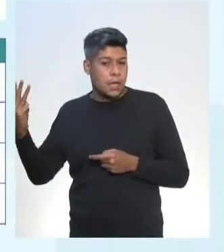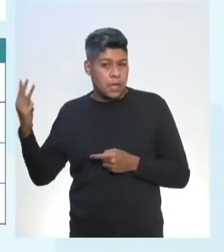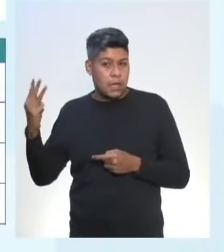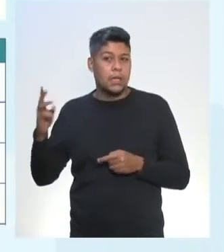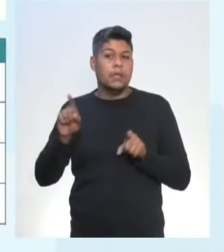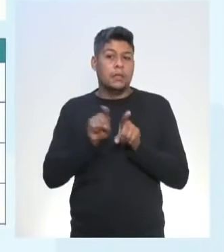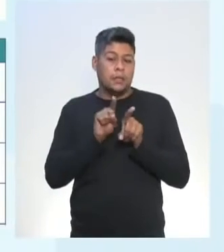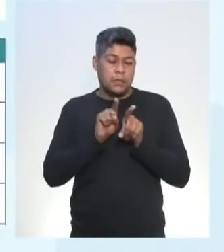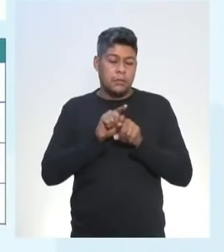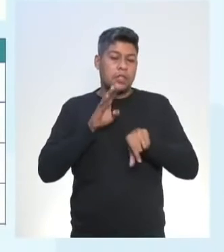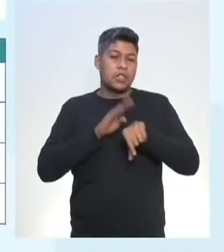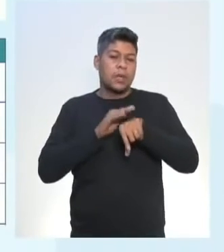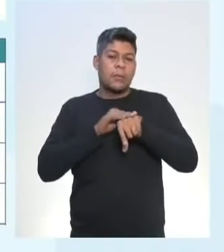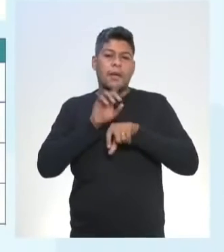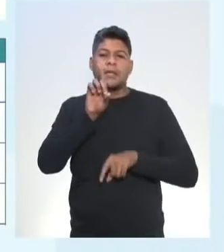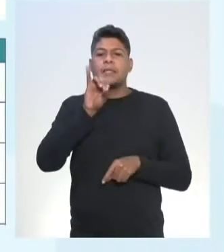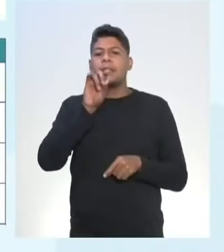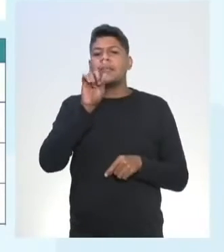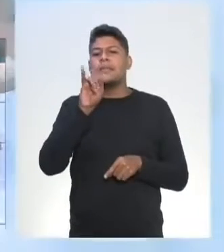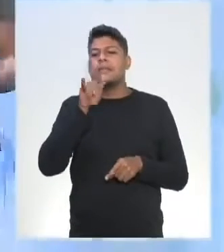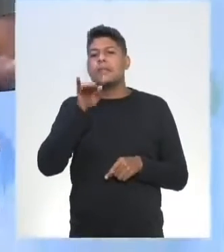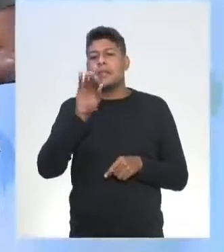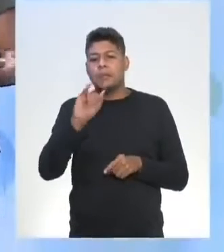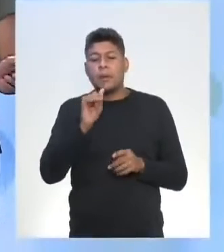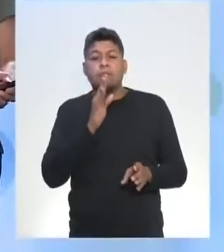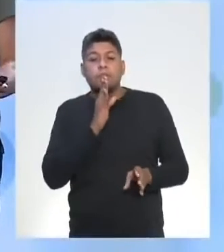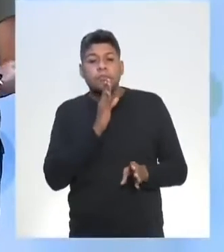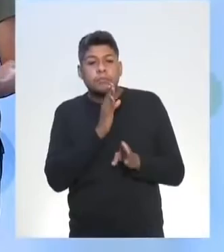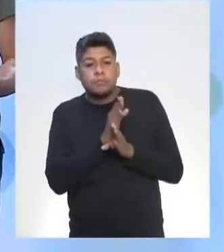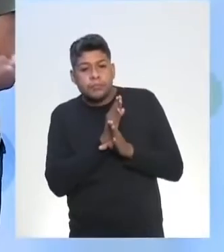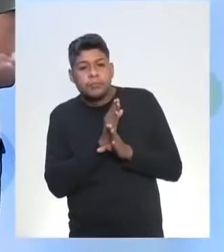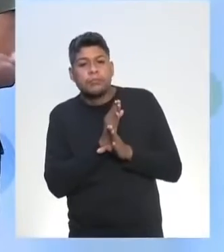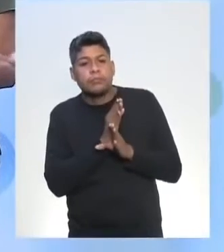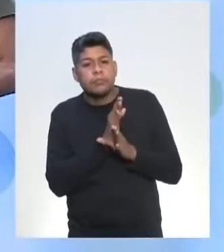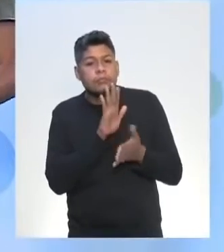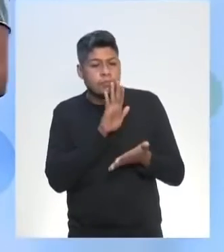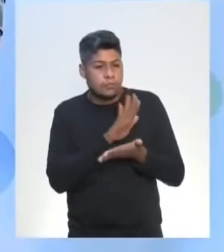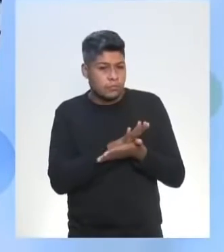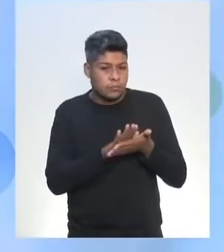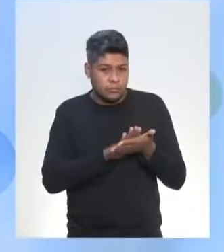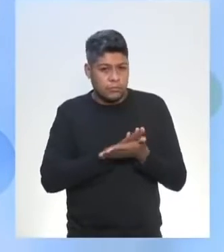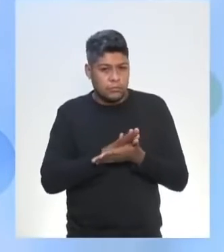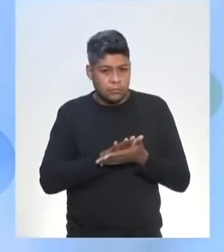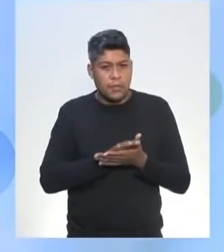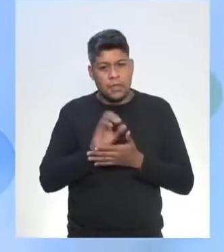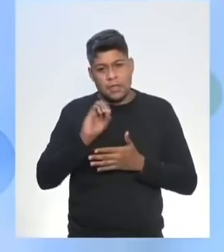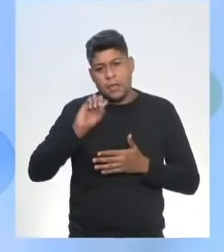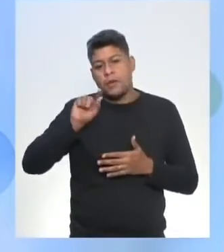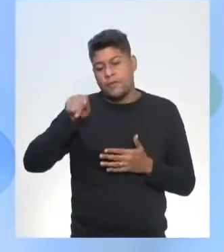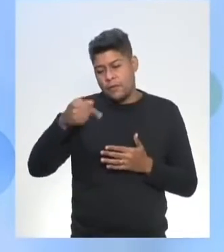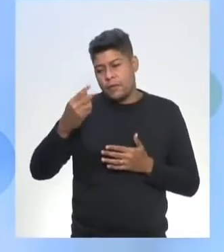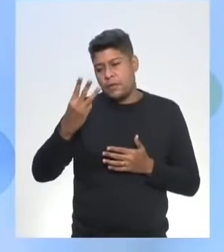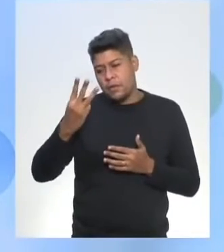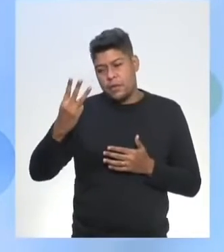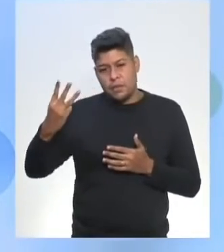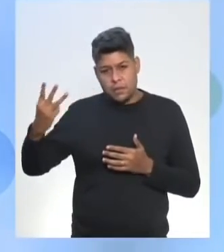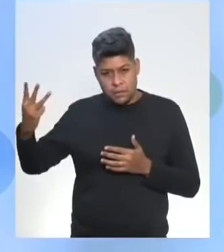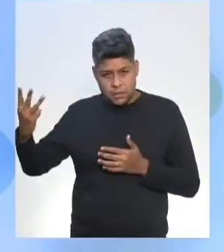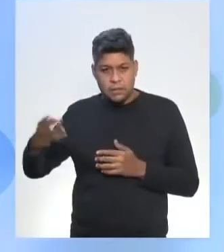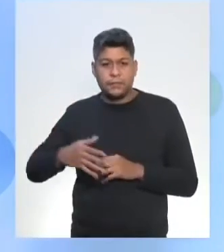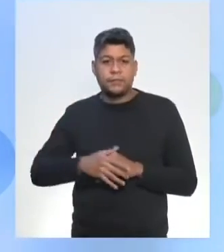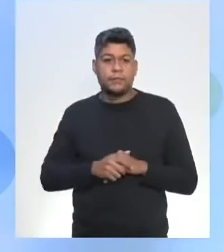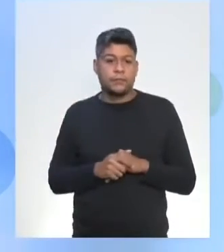também conhecido como a dízima periódica afim de localização na reta basta né Joice Ah tranquilo 0,33